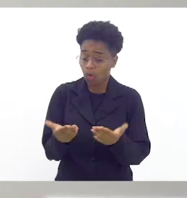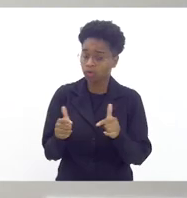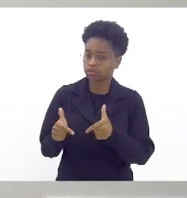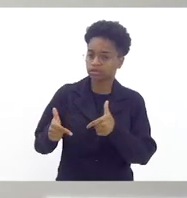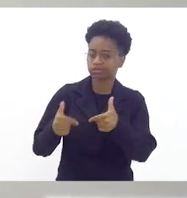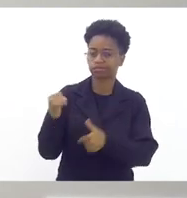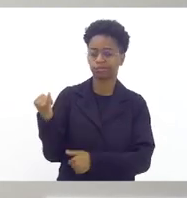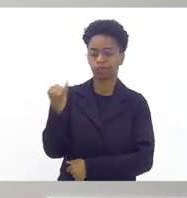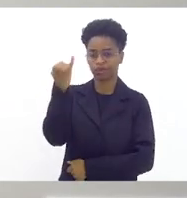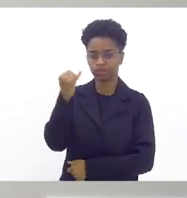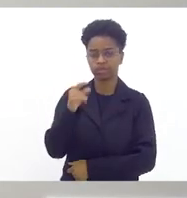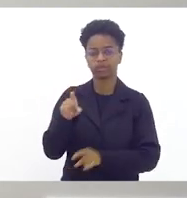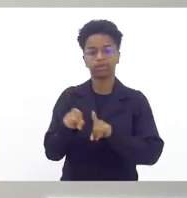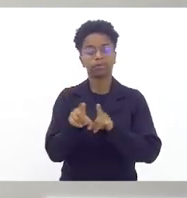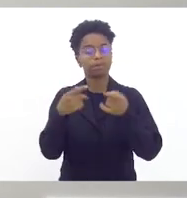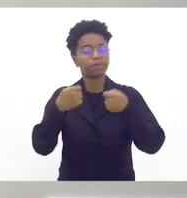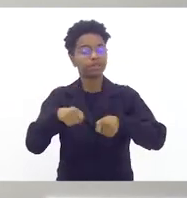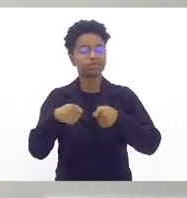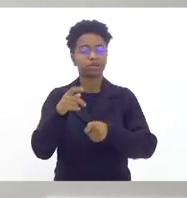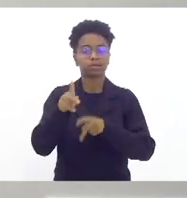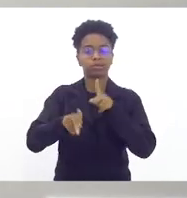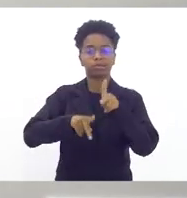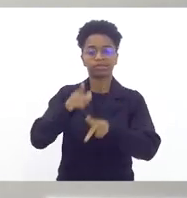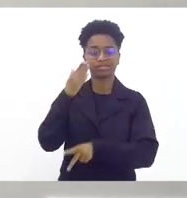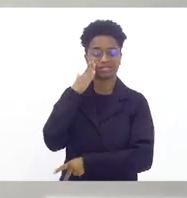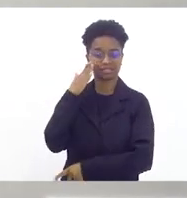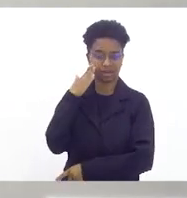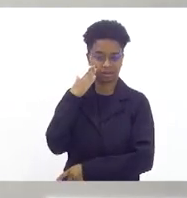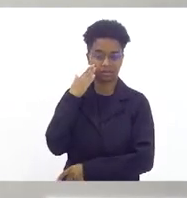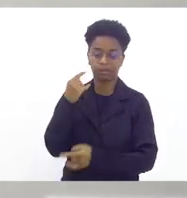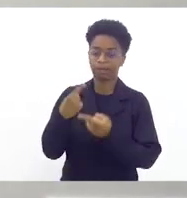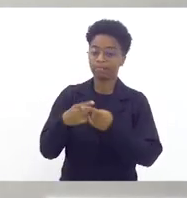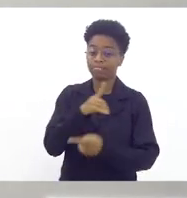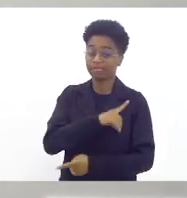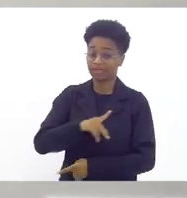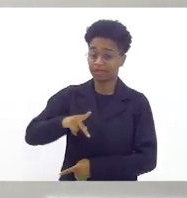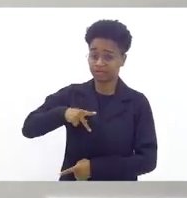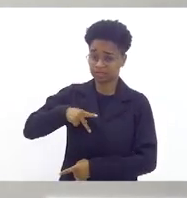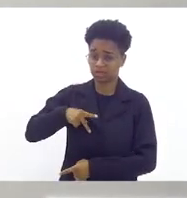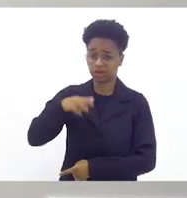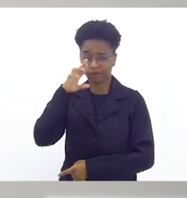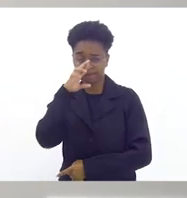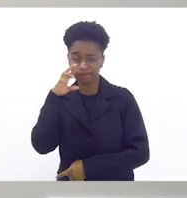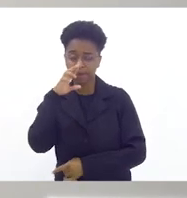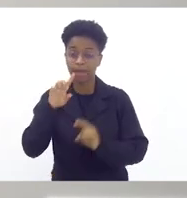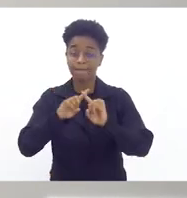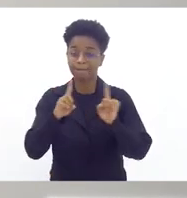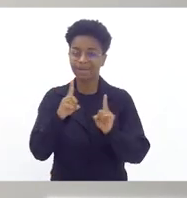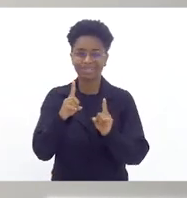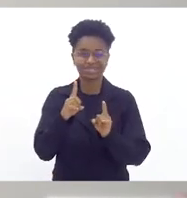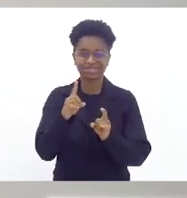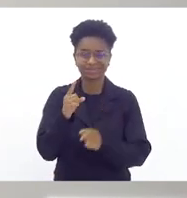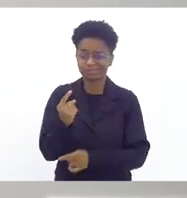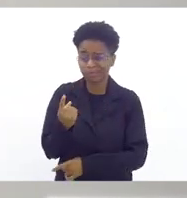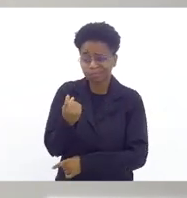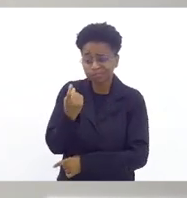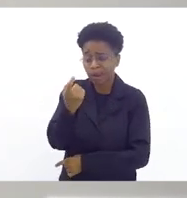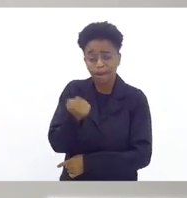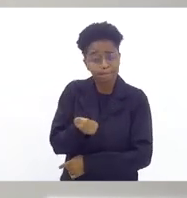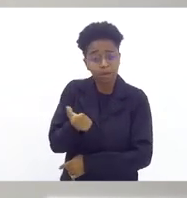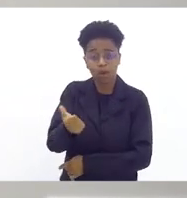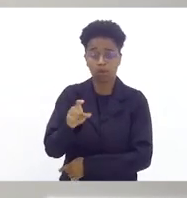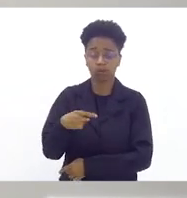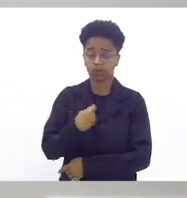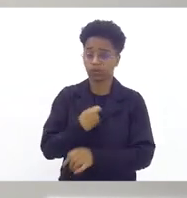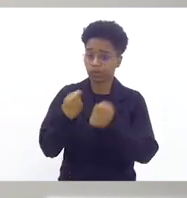importante, e é preciso que a população saiba que a Defensoria fiscaliza, mas é um braço curto, então, a gente ainda